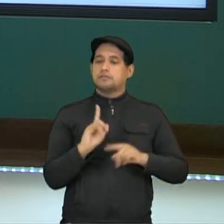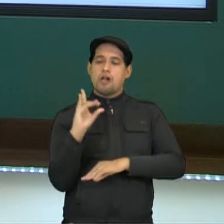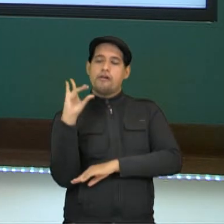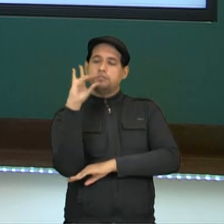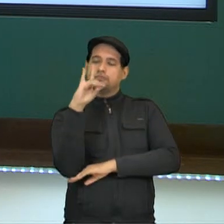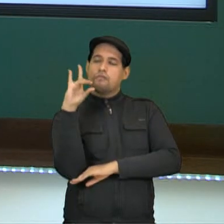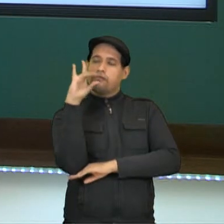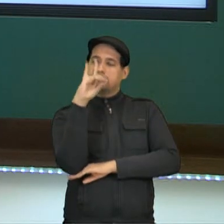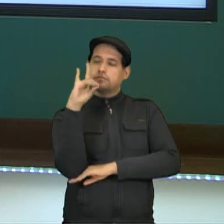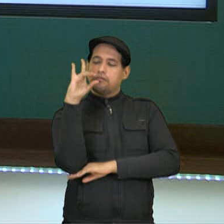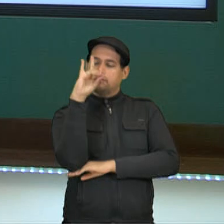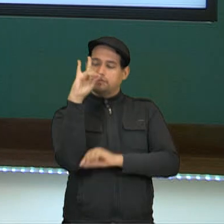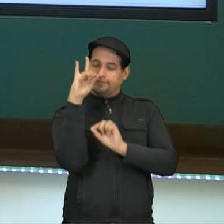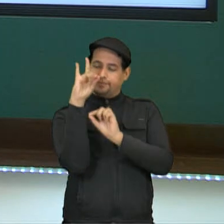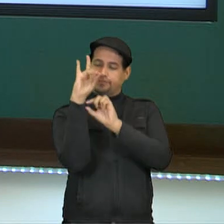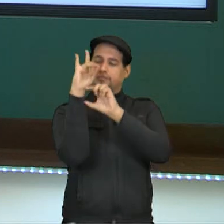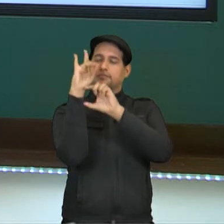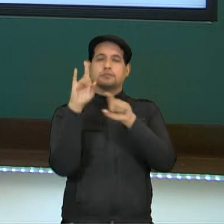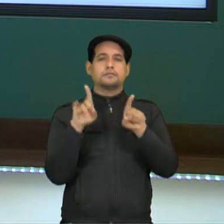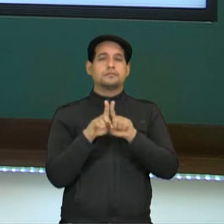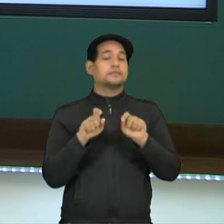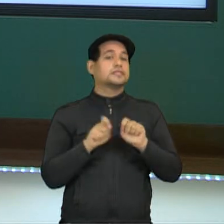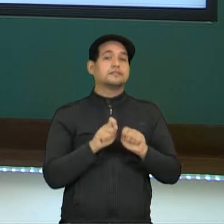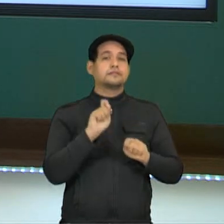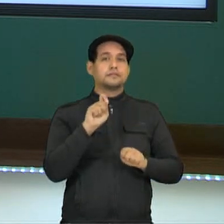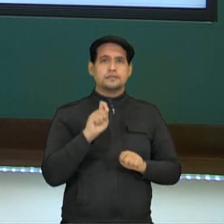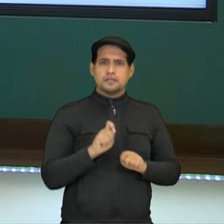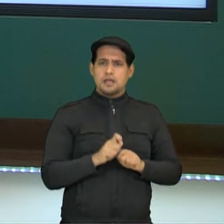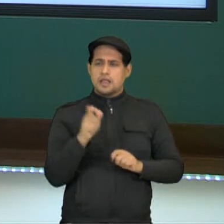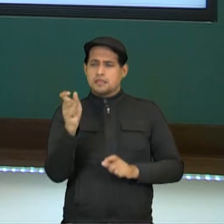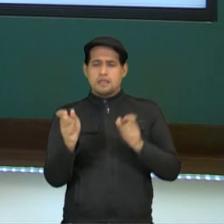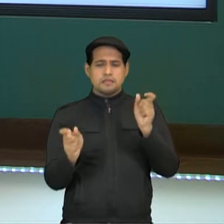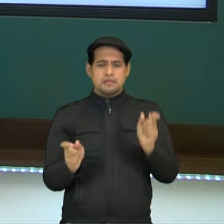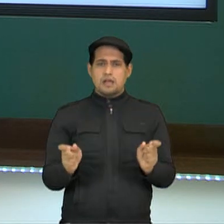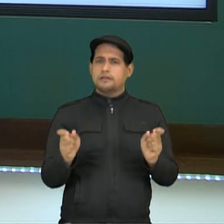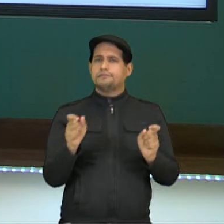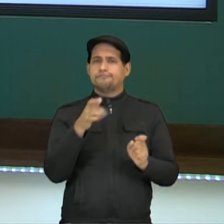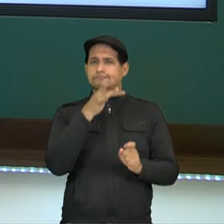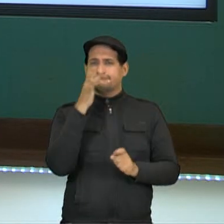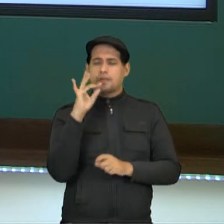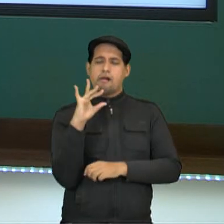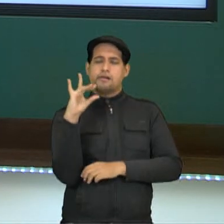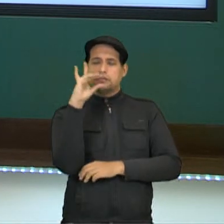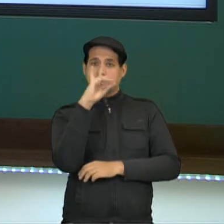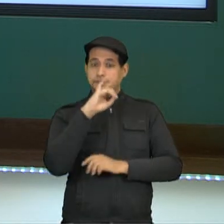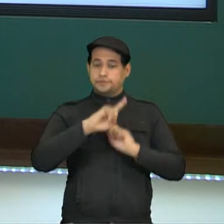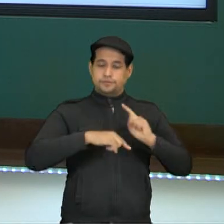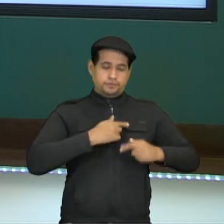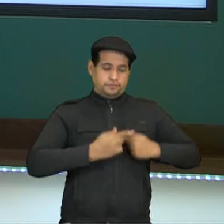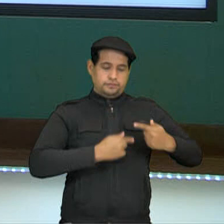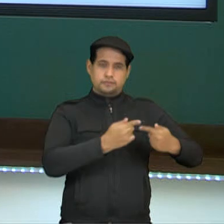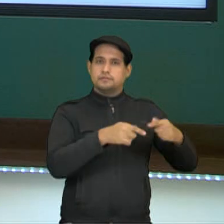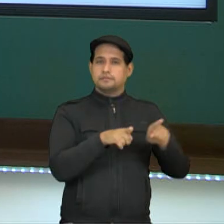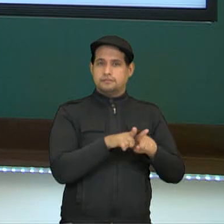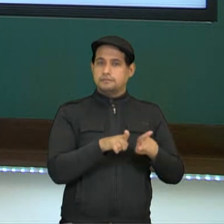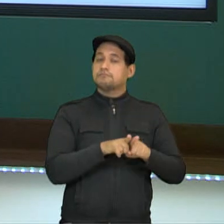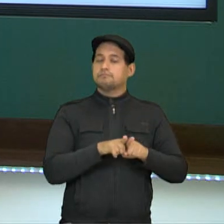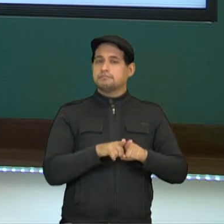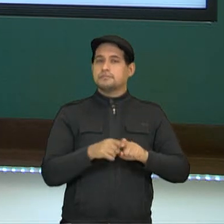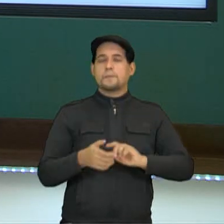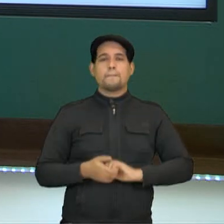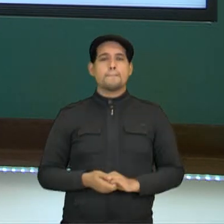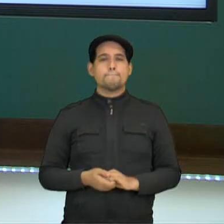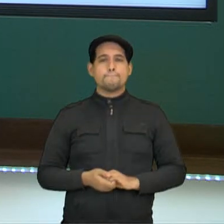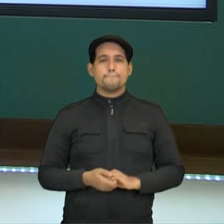girafas de pescoço longo que transmitiam essas características de pescoço longo para a próxima geração no período de